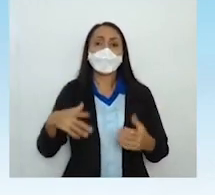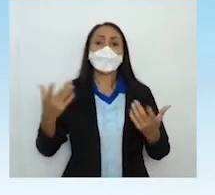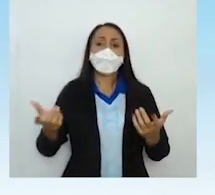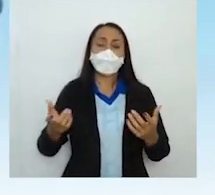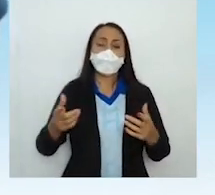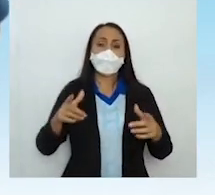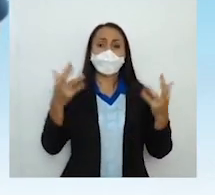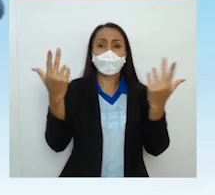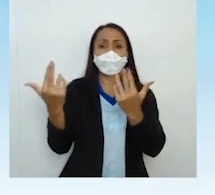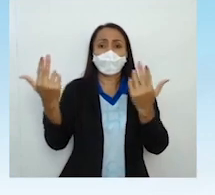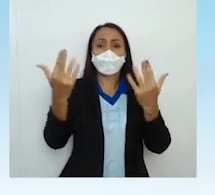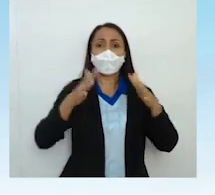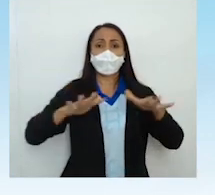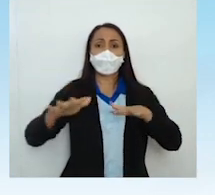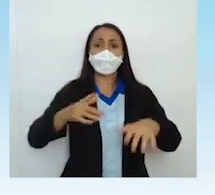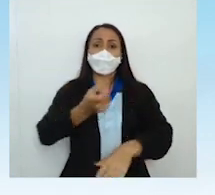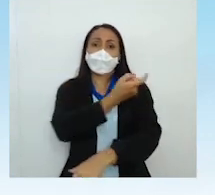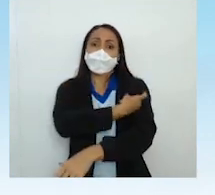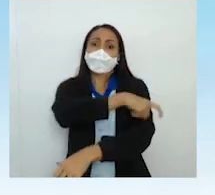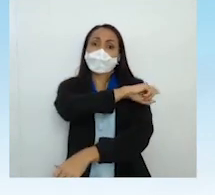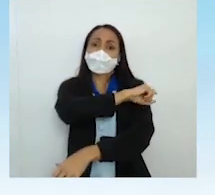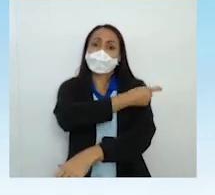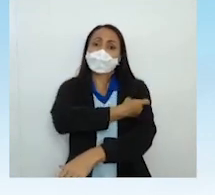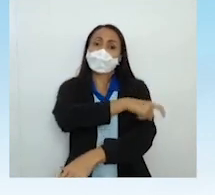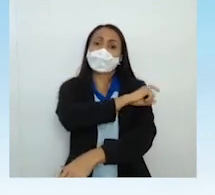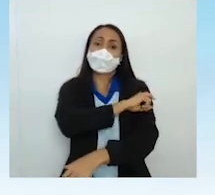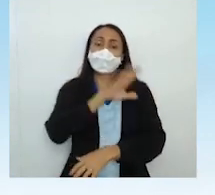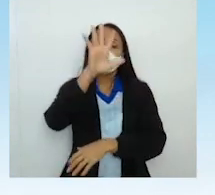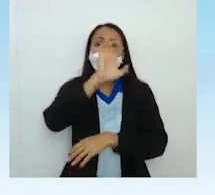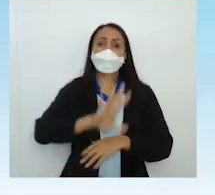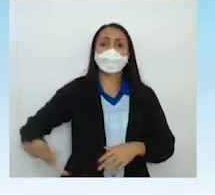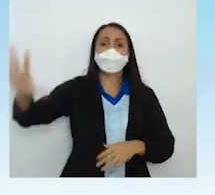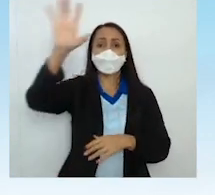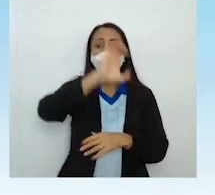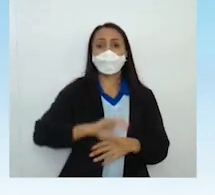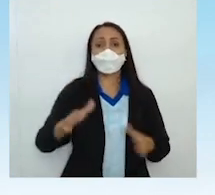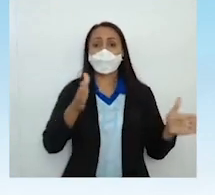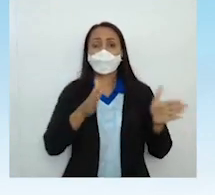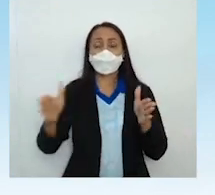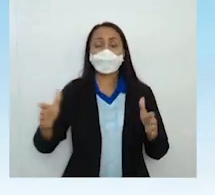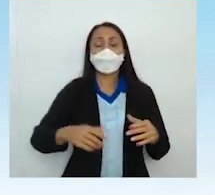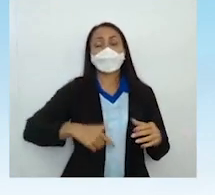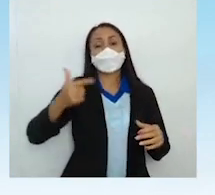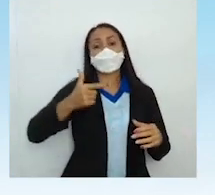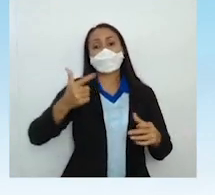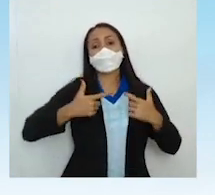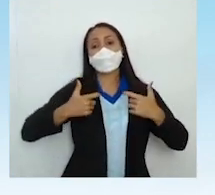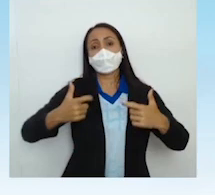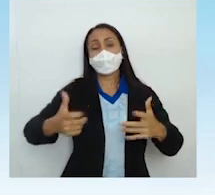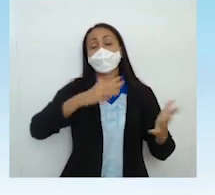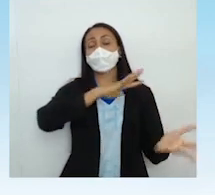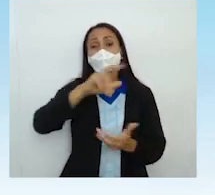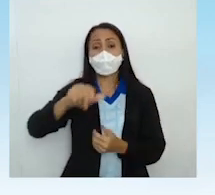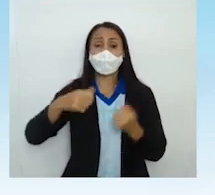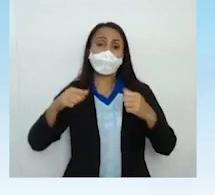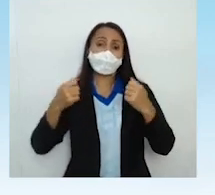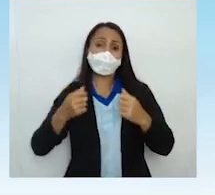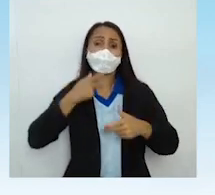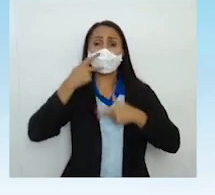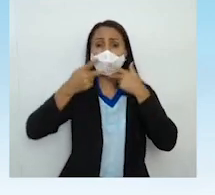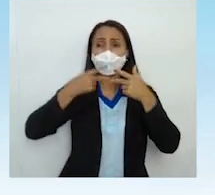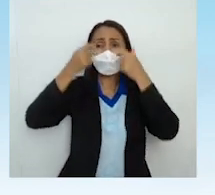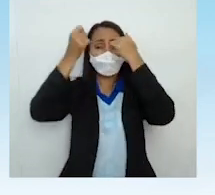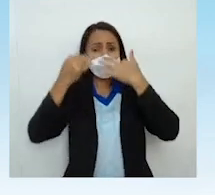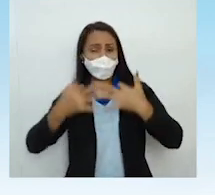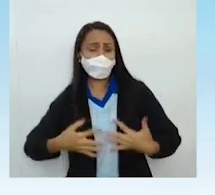Europa na Segunda Guerra Mundial, né? Eu acho que é uma coisa que a gente precisa falar sempre sim, né? A gente tem